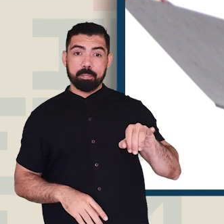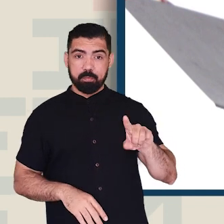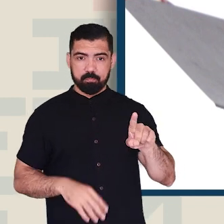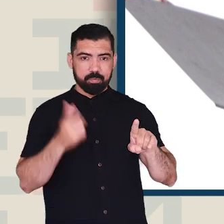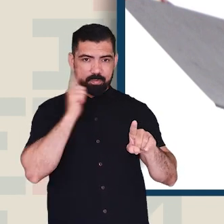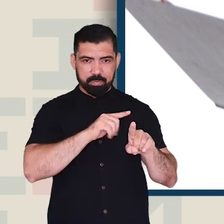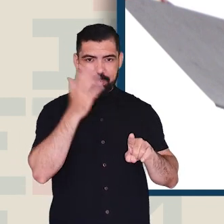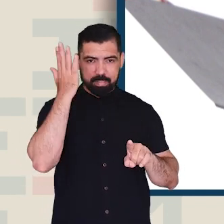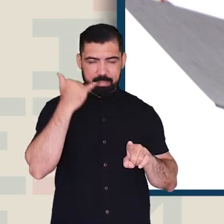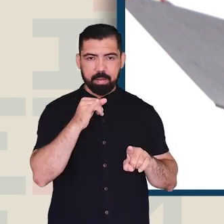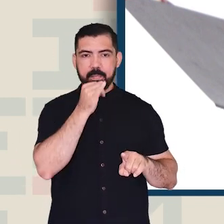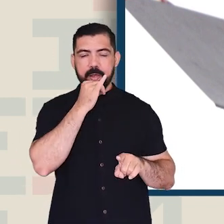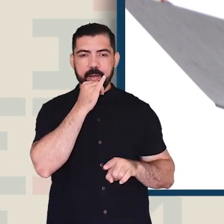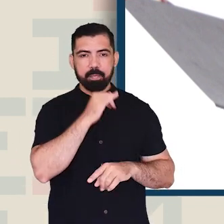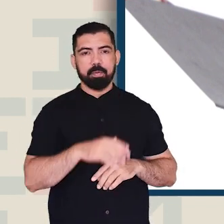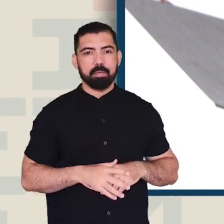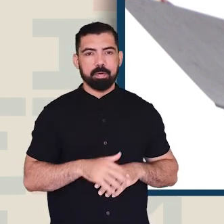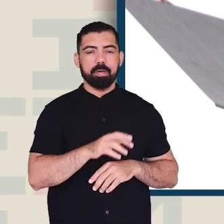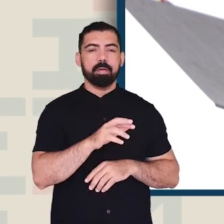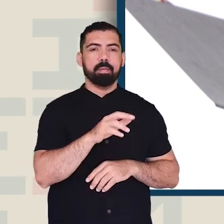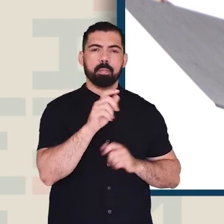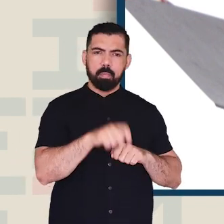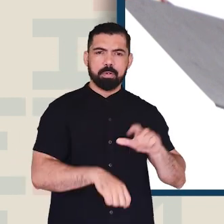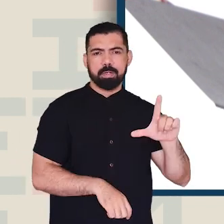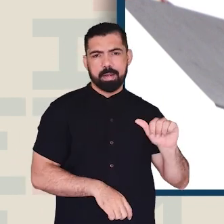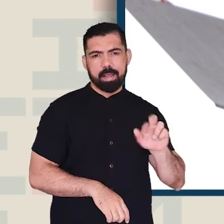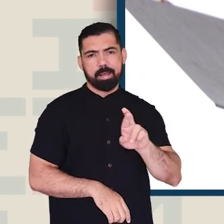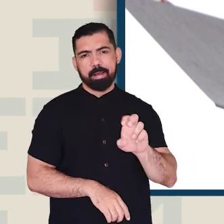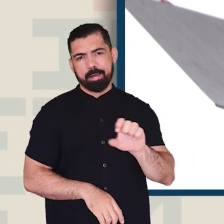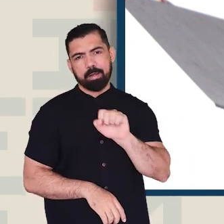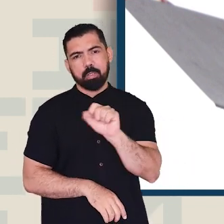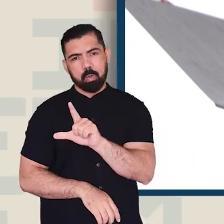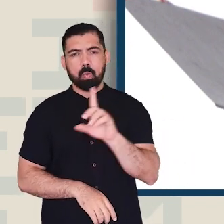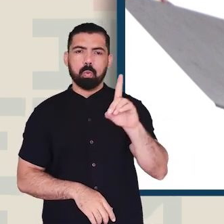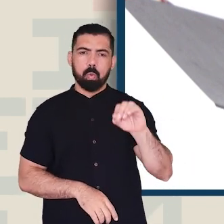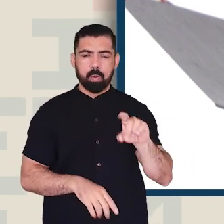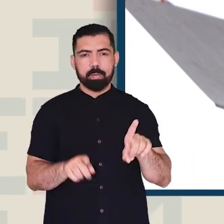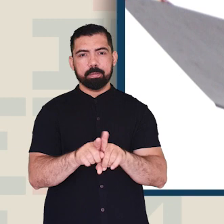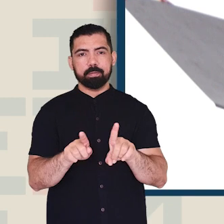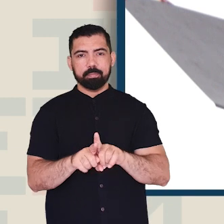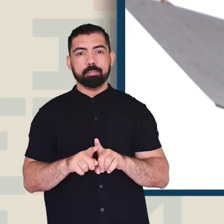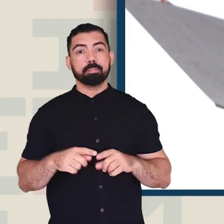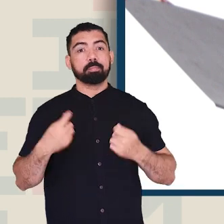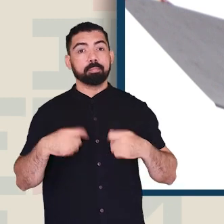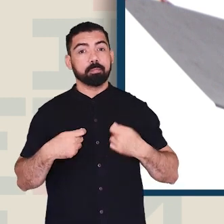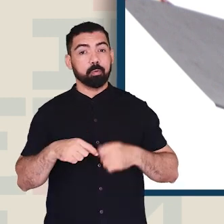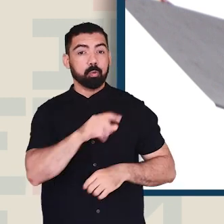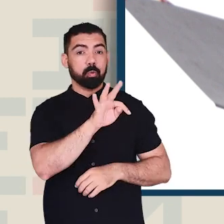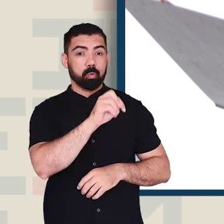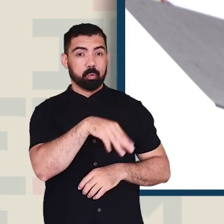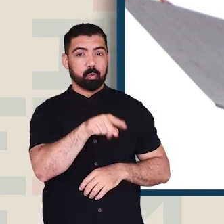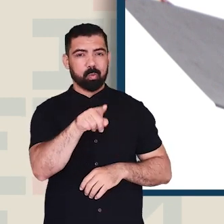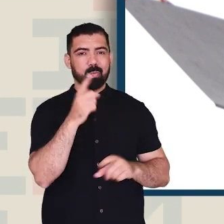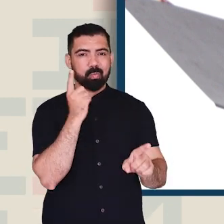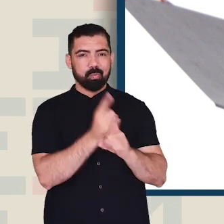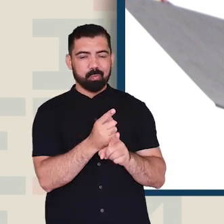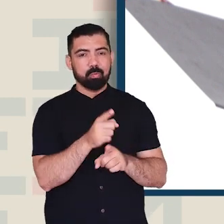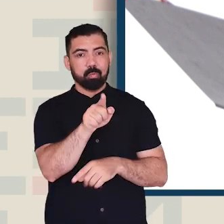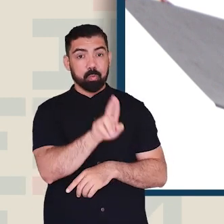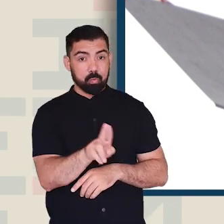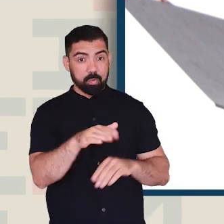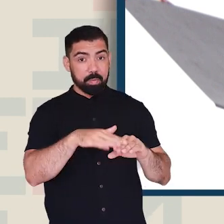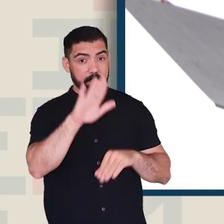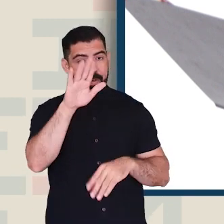em Lá maior, em Ré, em Sol, em Dó, né? Então, pelo menos nessas tonalidades que você acha que você